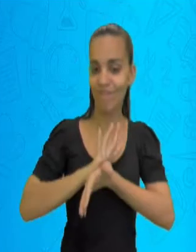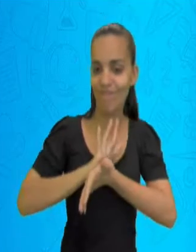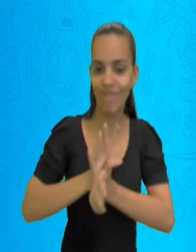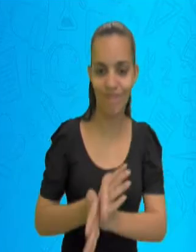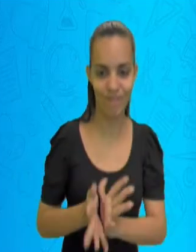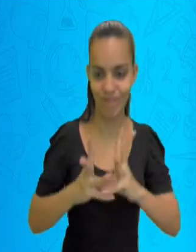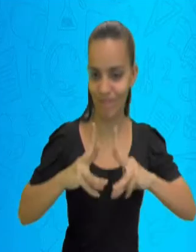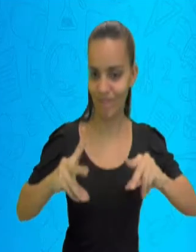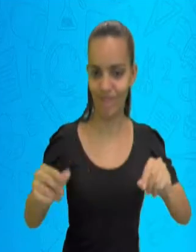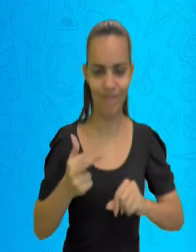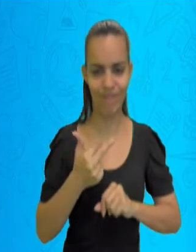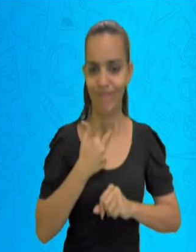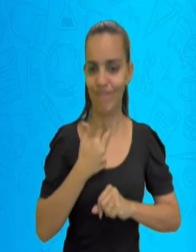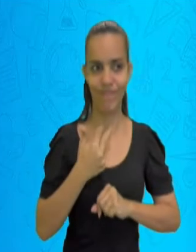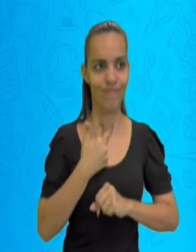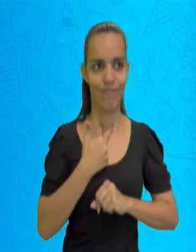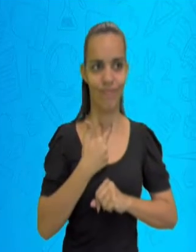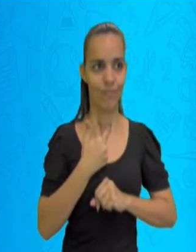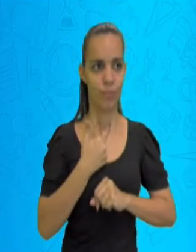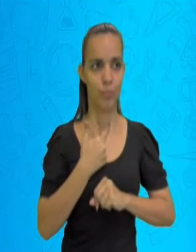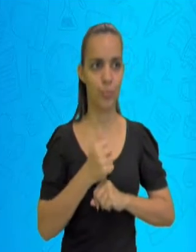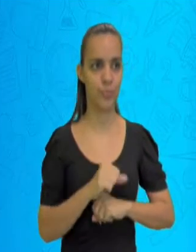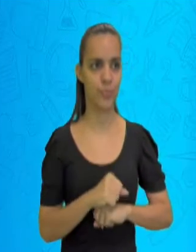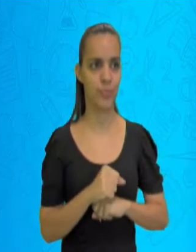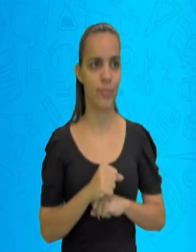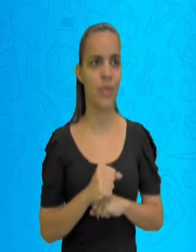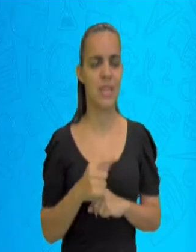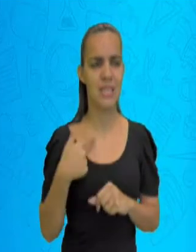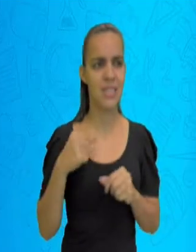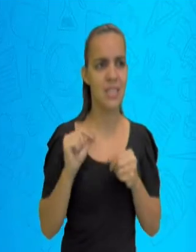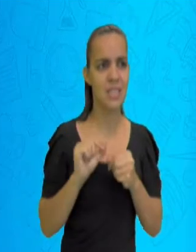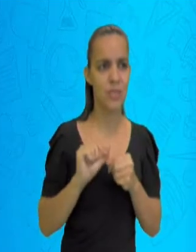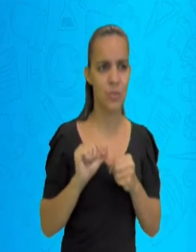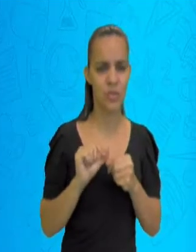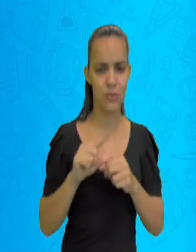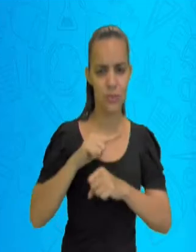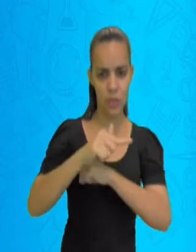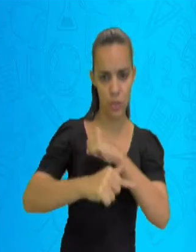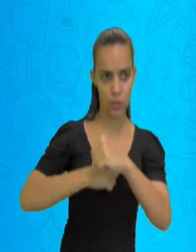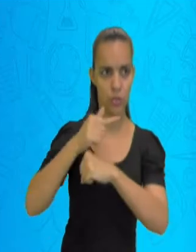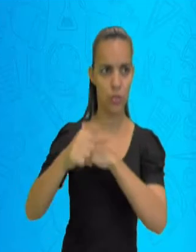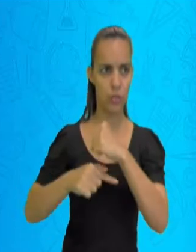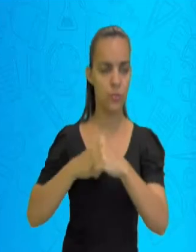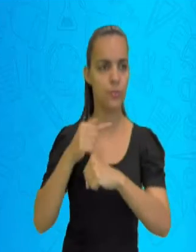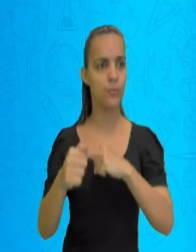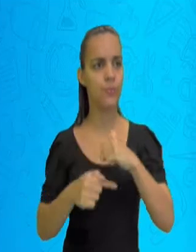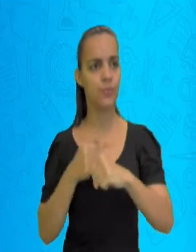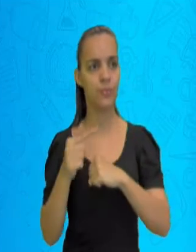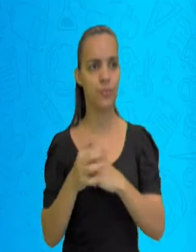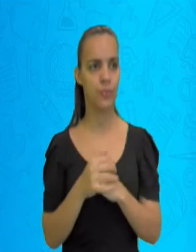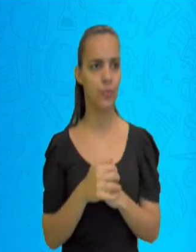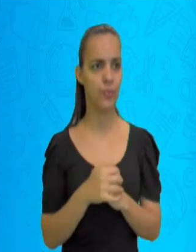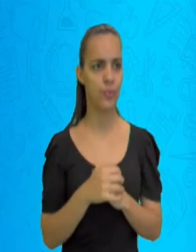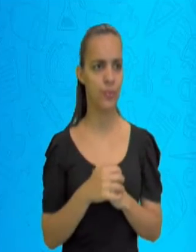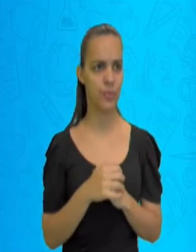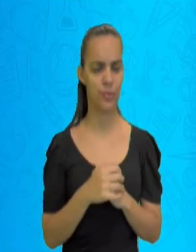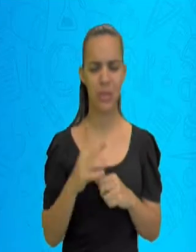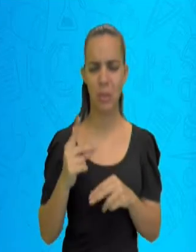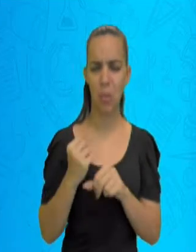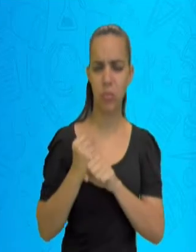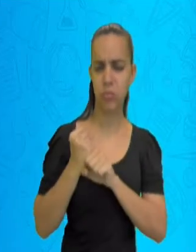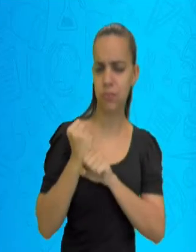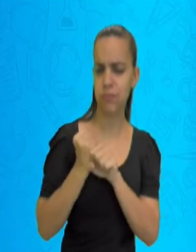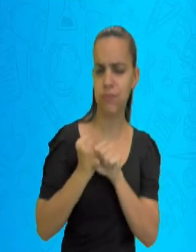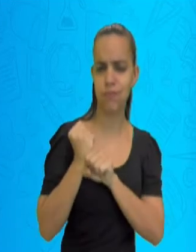indestrutível. Foi a primeira menção feita a átomo. E isto valeu por muito